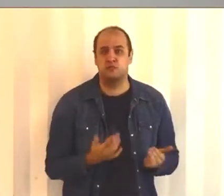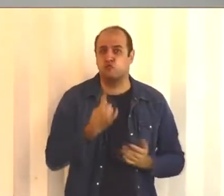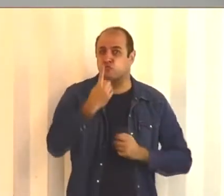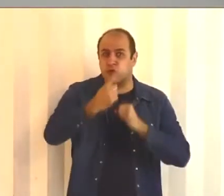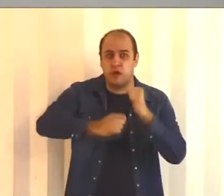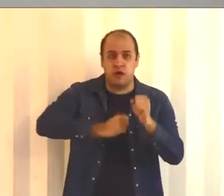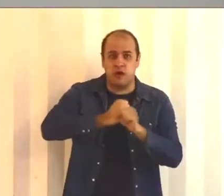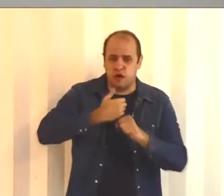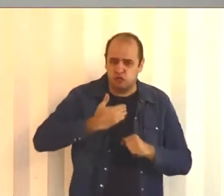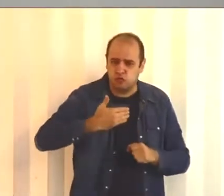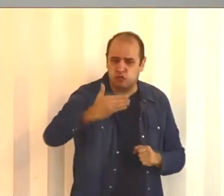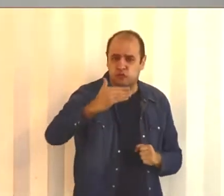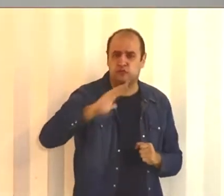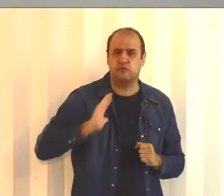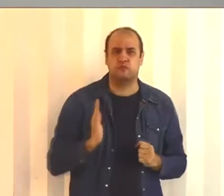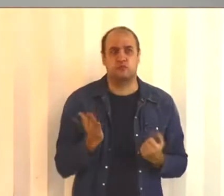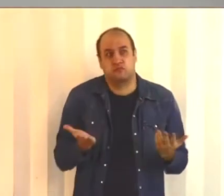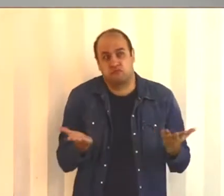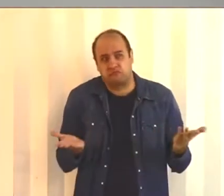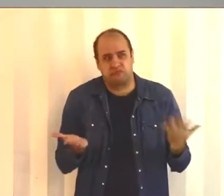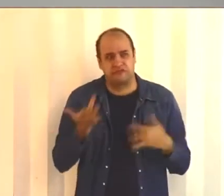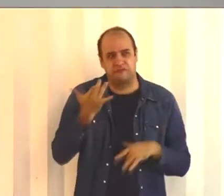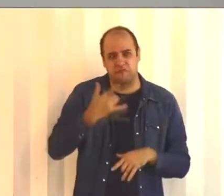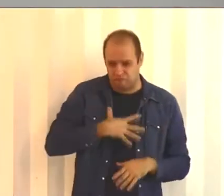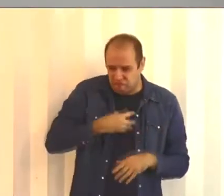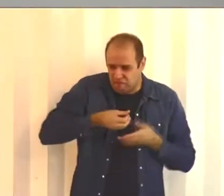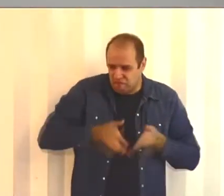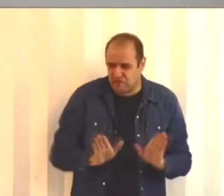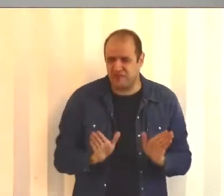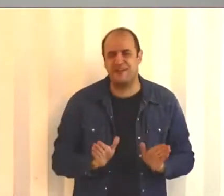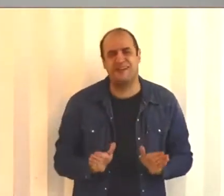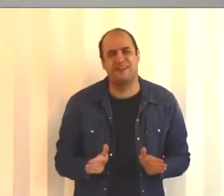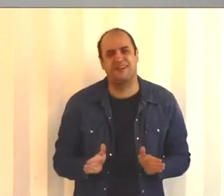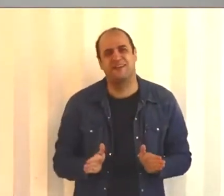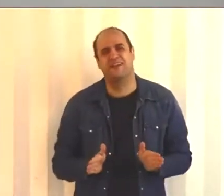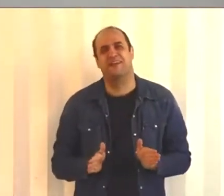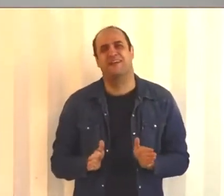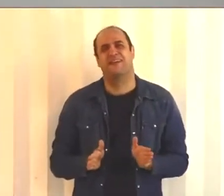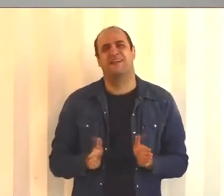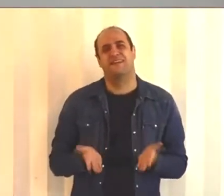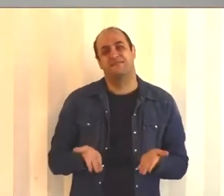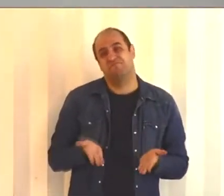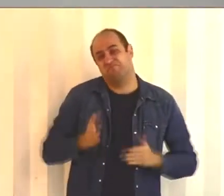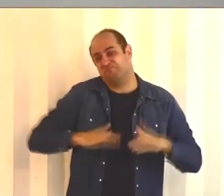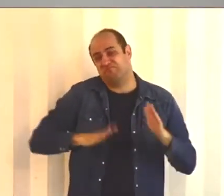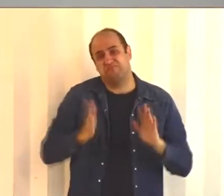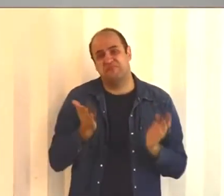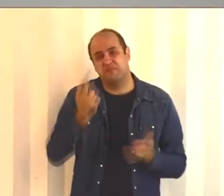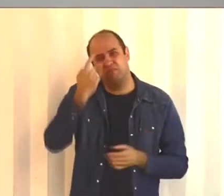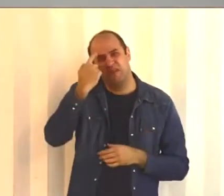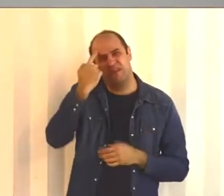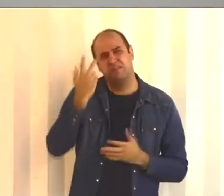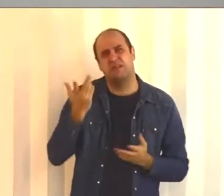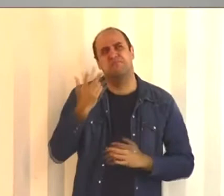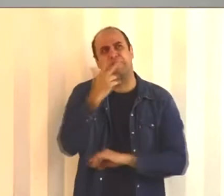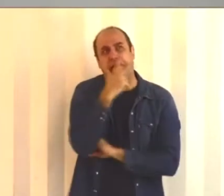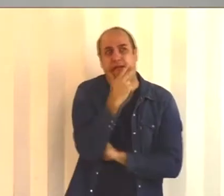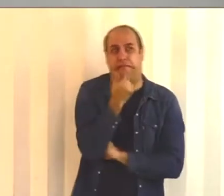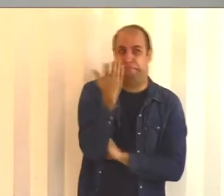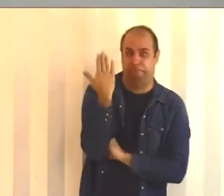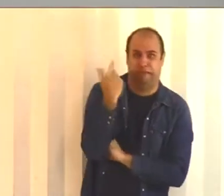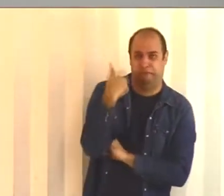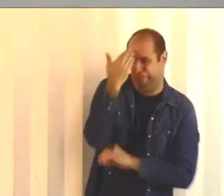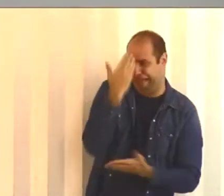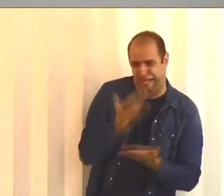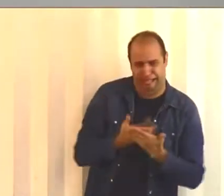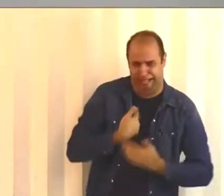um ano depois, eles tiveram o bebê, talvez eles tenham pensado: a gente não acreditava